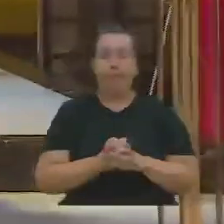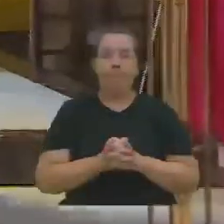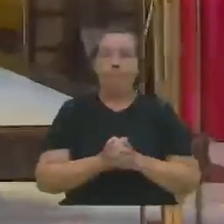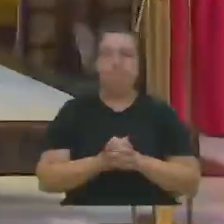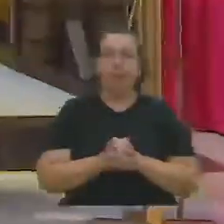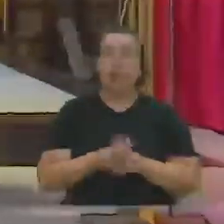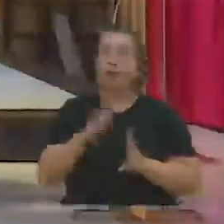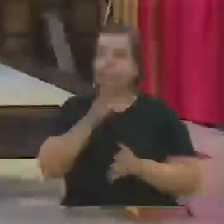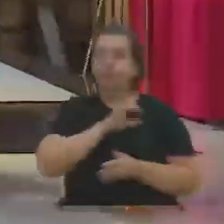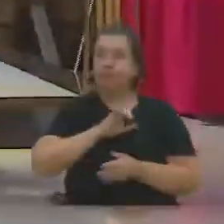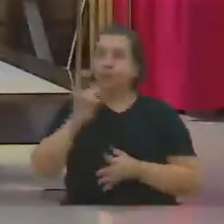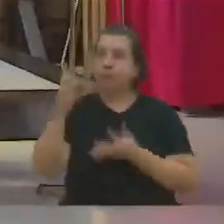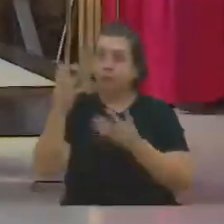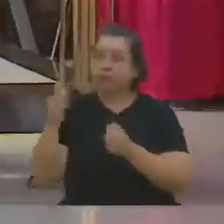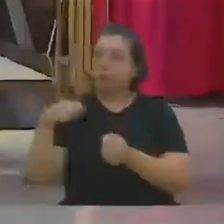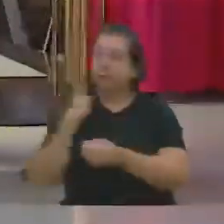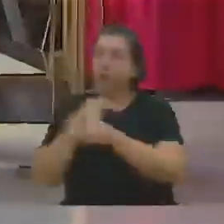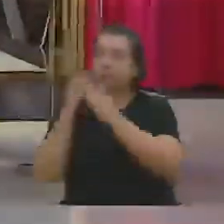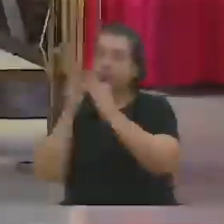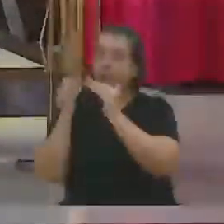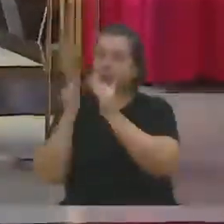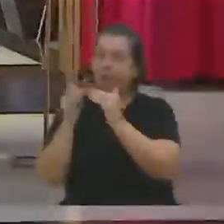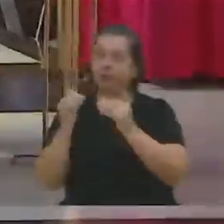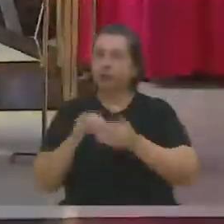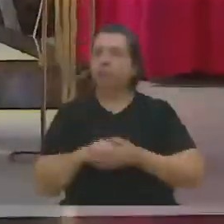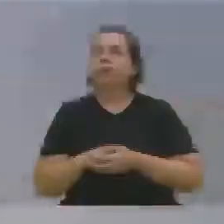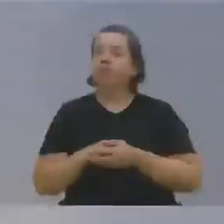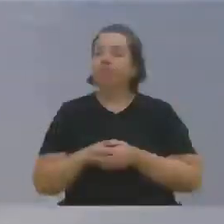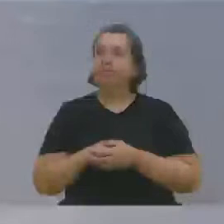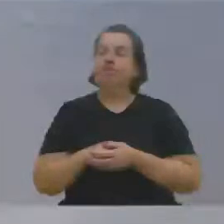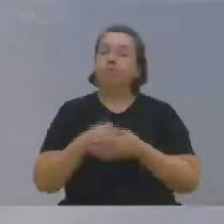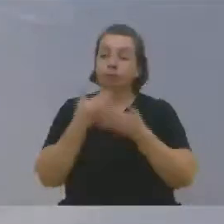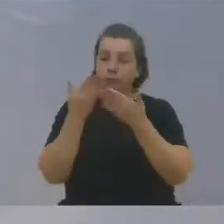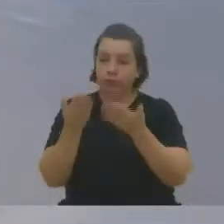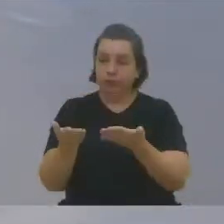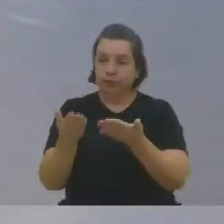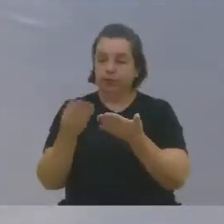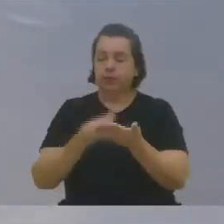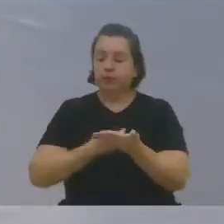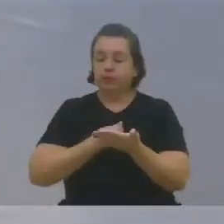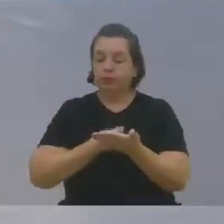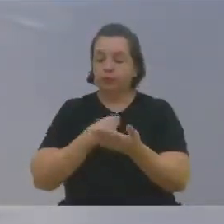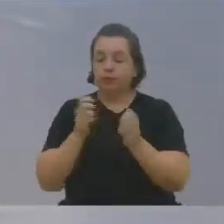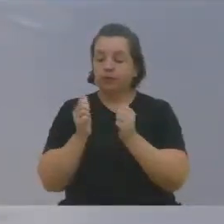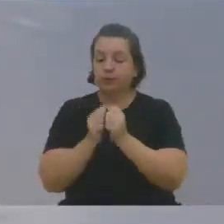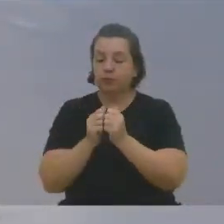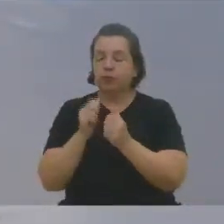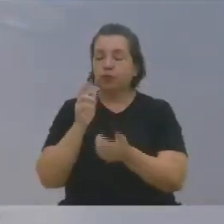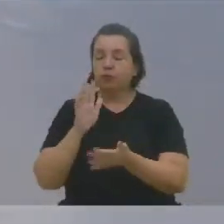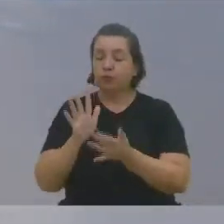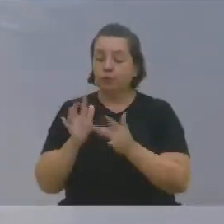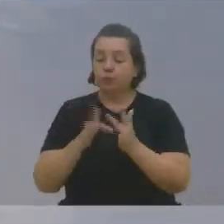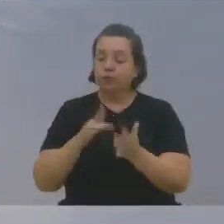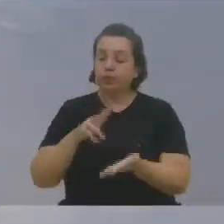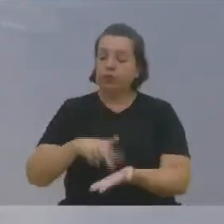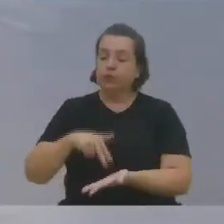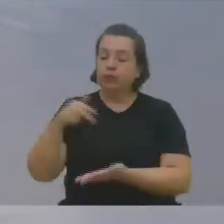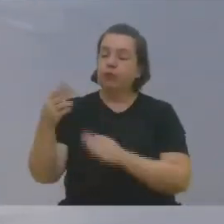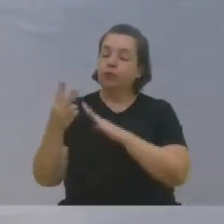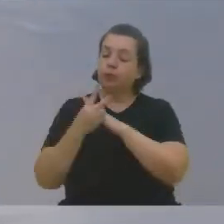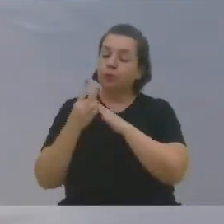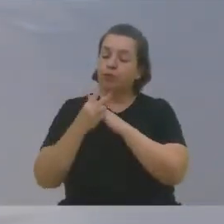Ouvi, ó Deus, as nossas preces, para que este convívio redentor nos seja um